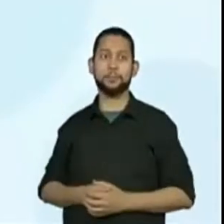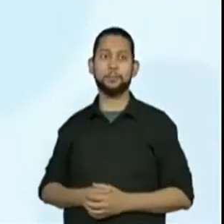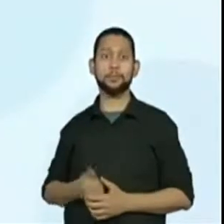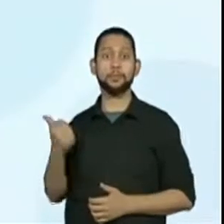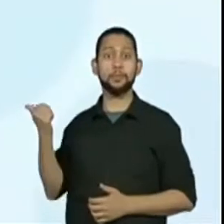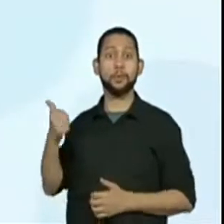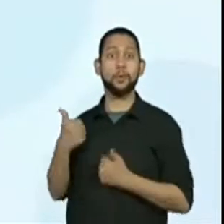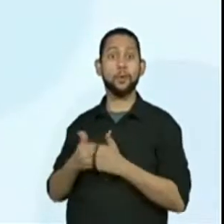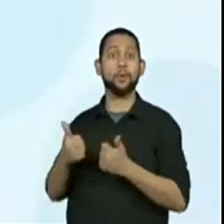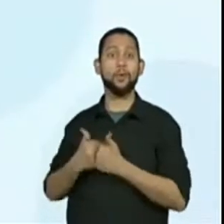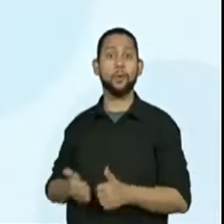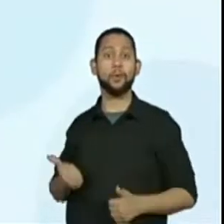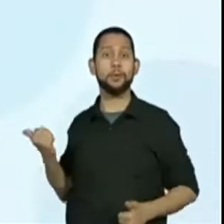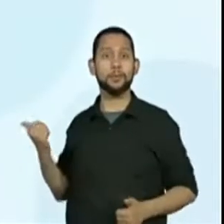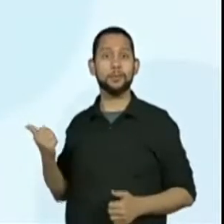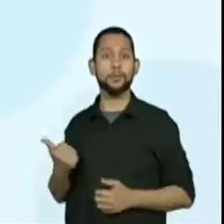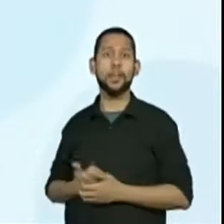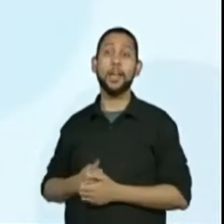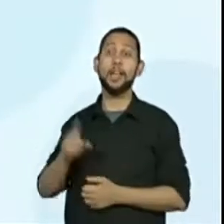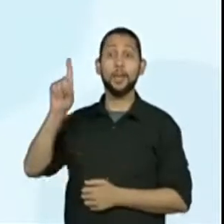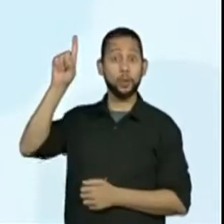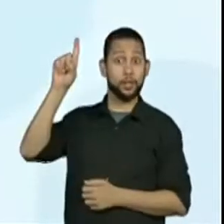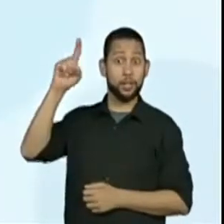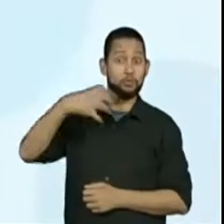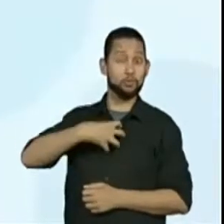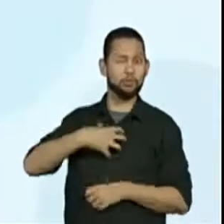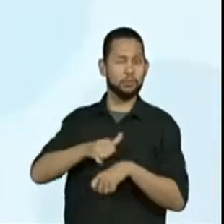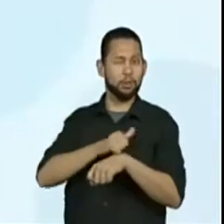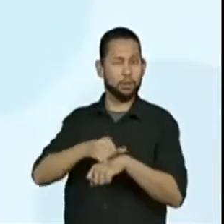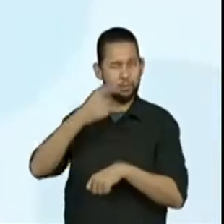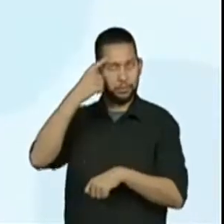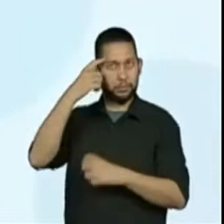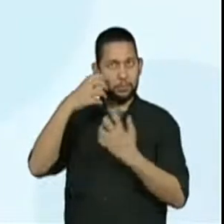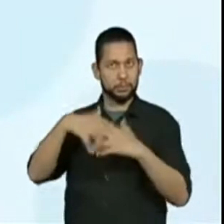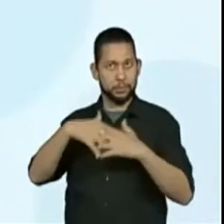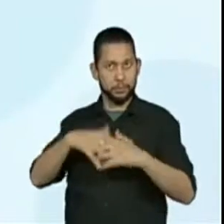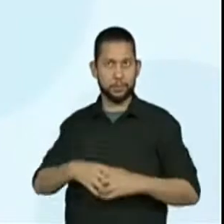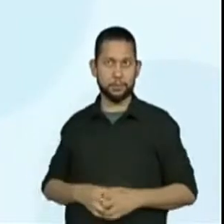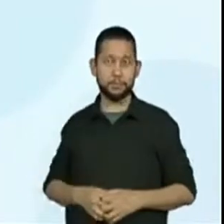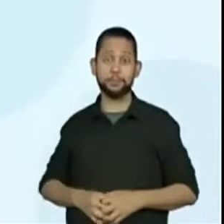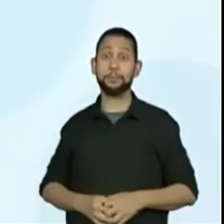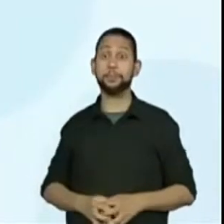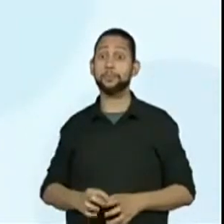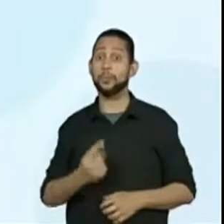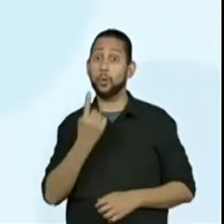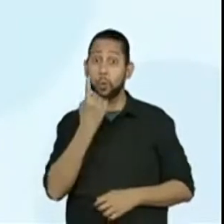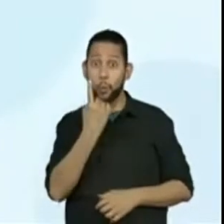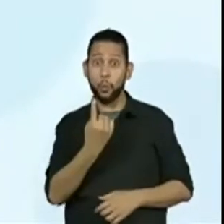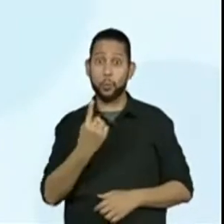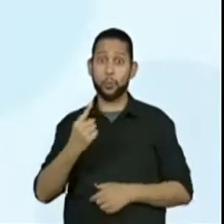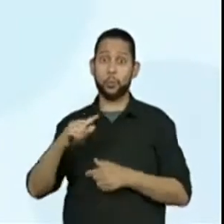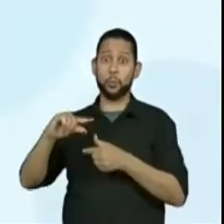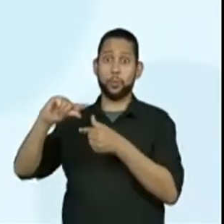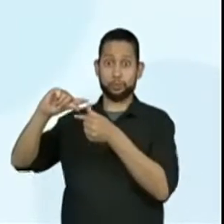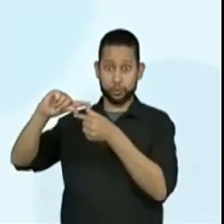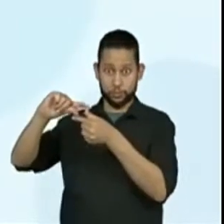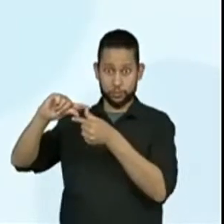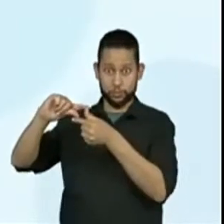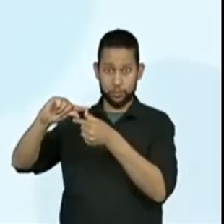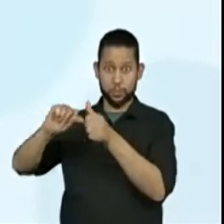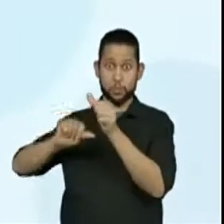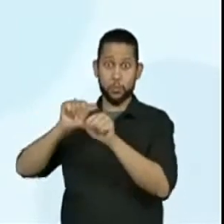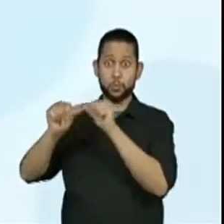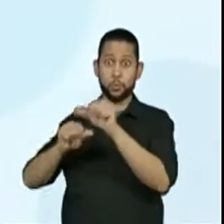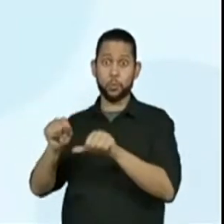Olha lá, eu trouxe aqui uma forma da gente pensar. Se um quadradinho equivalem a